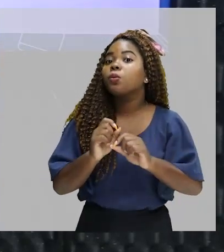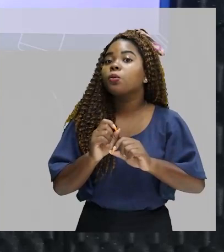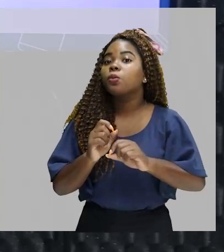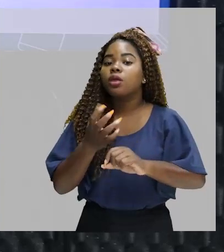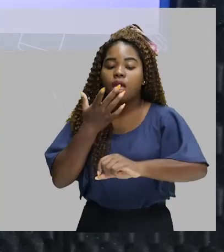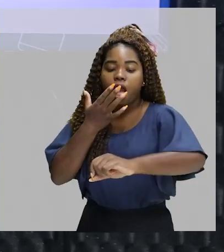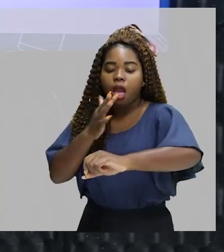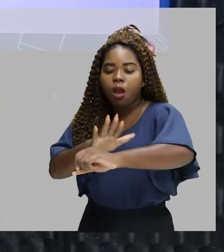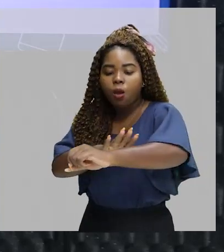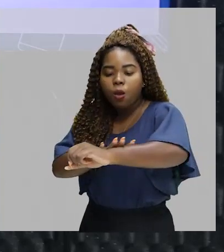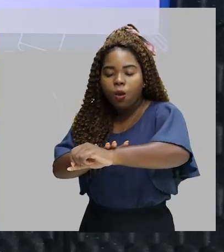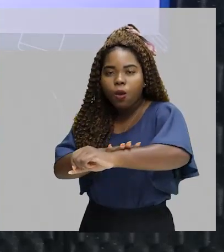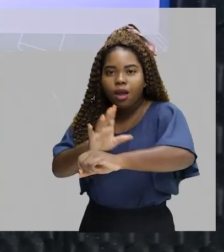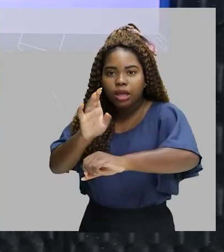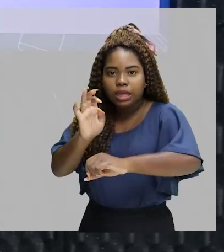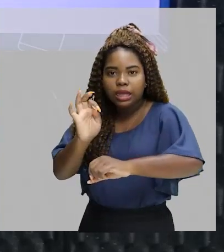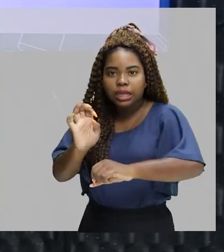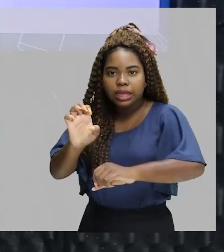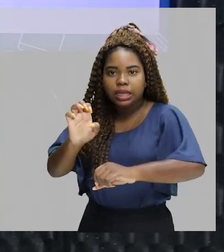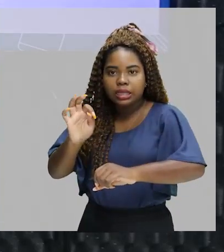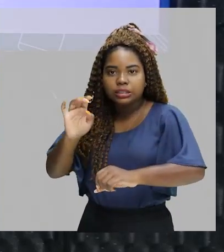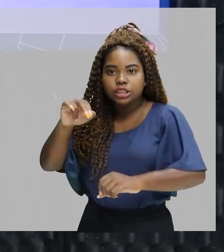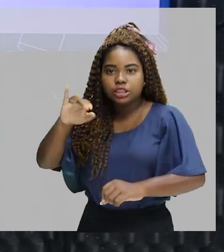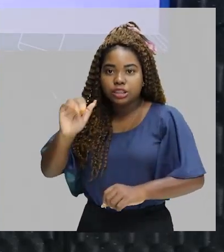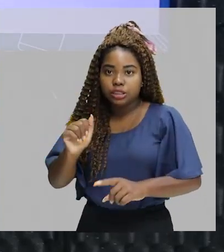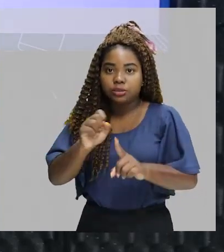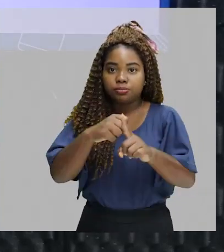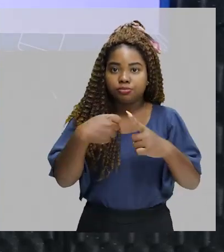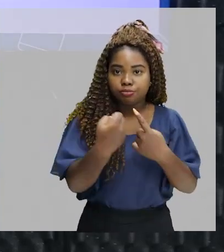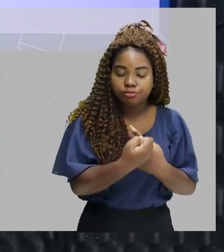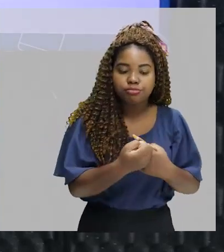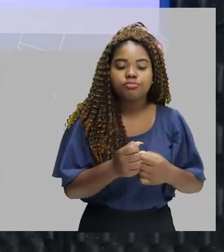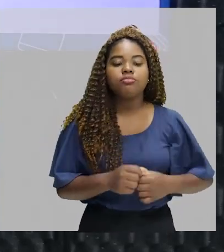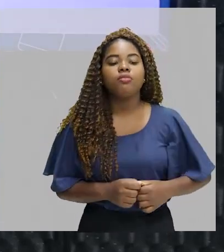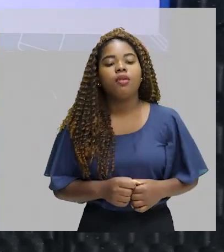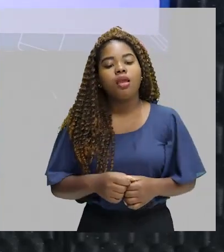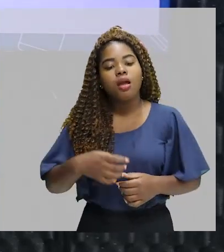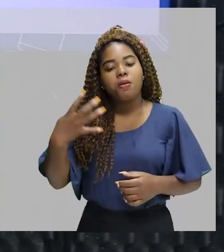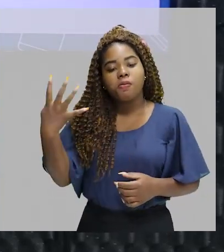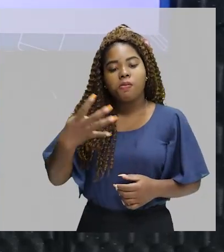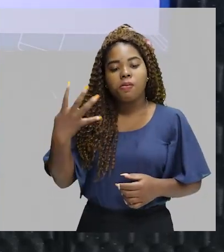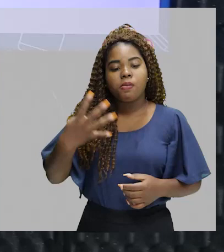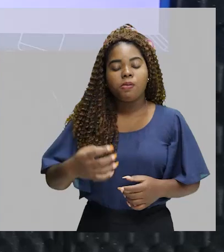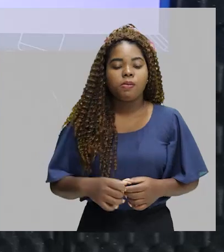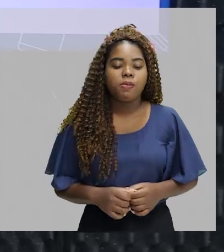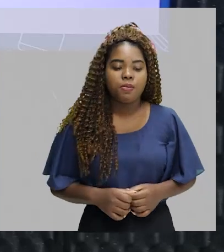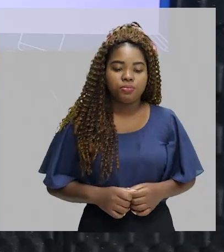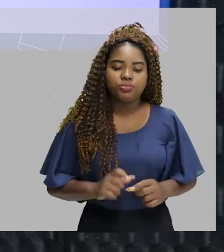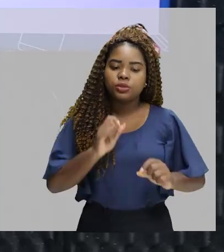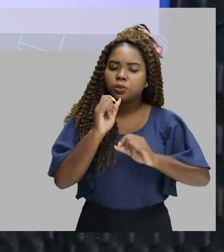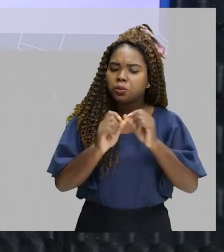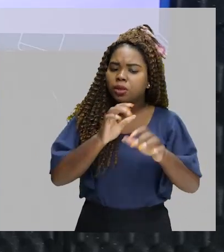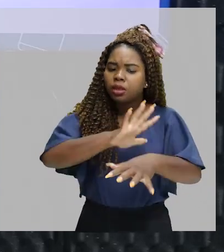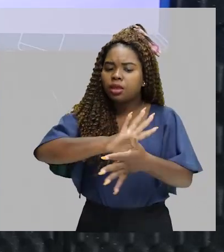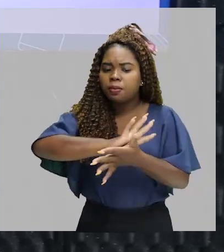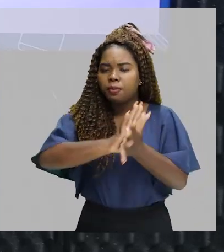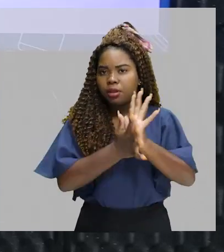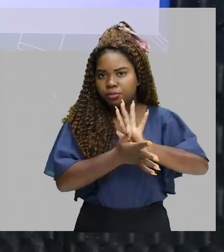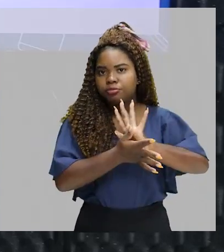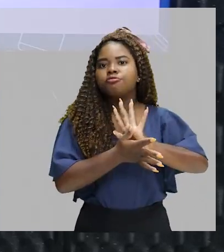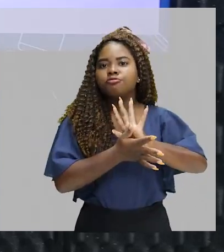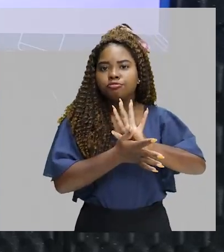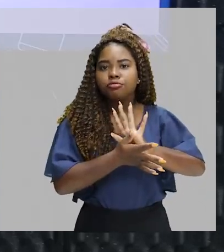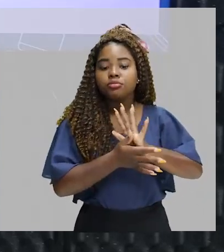o que significa esse conceito na sociologia. Na quarta parte da aula, o que é preconceito, e